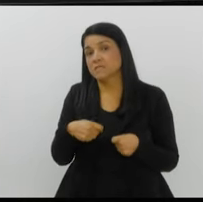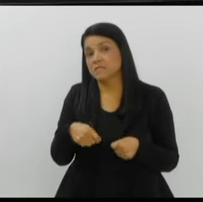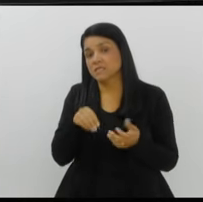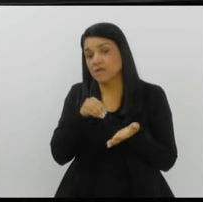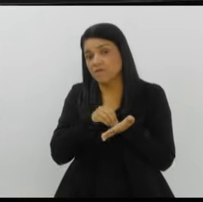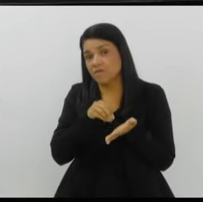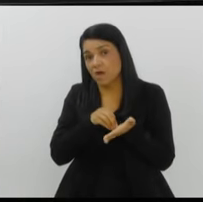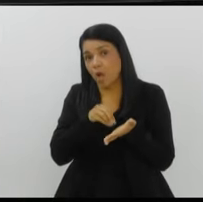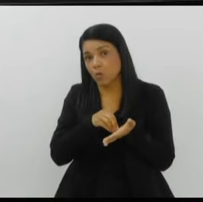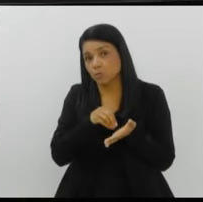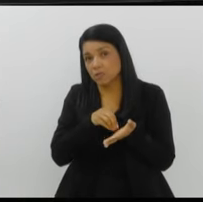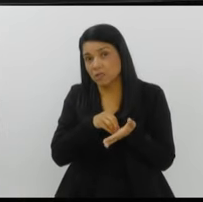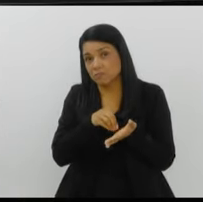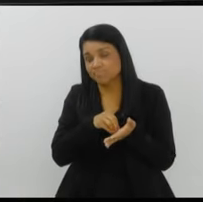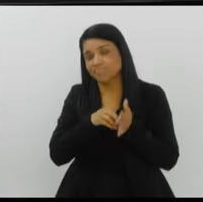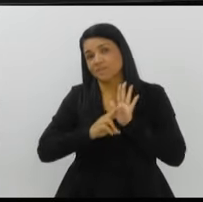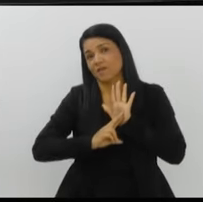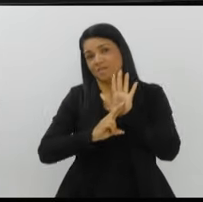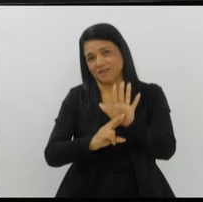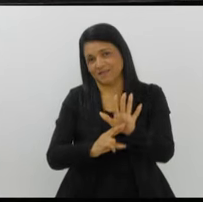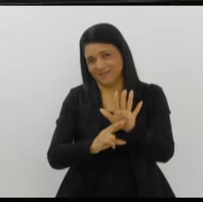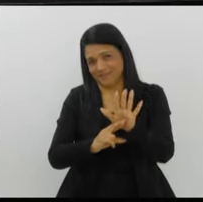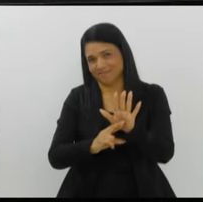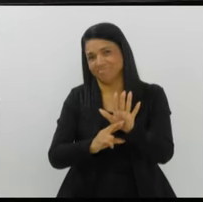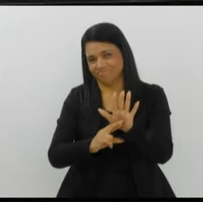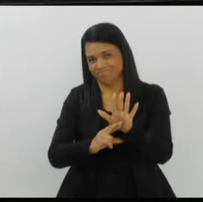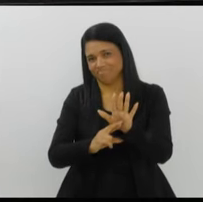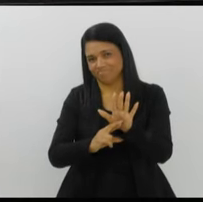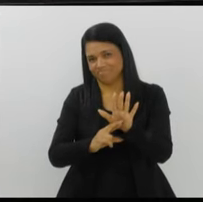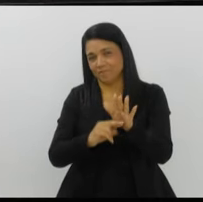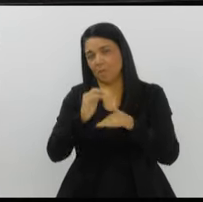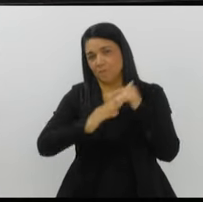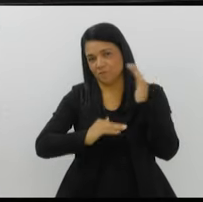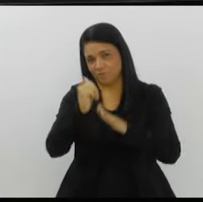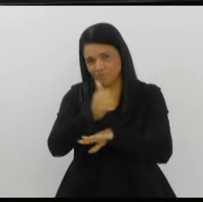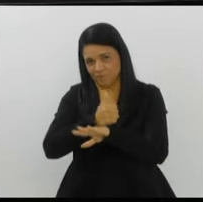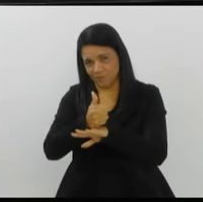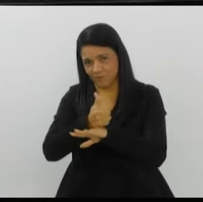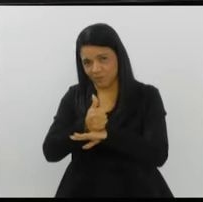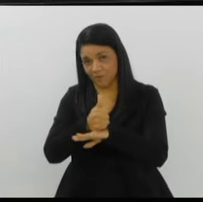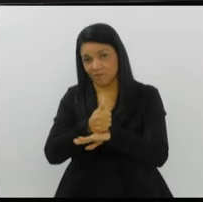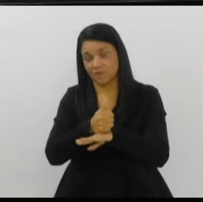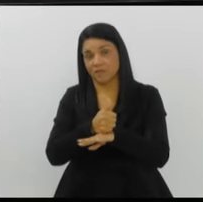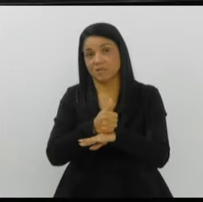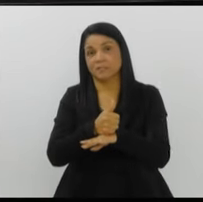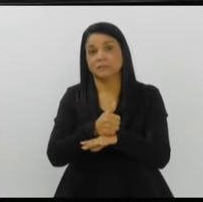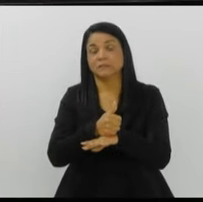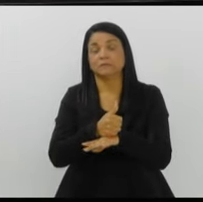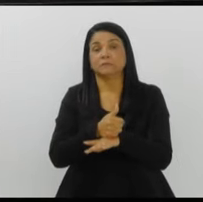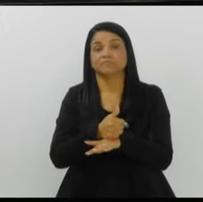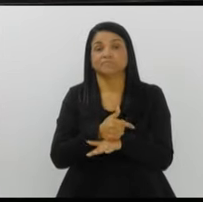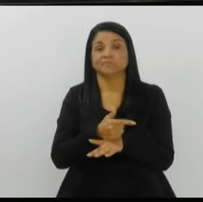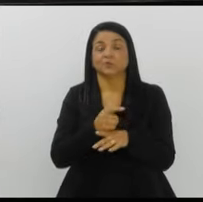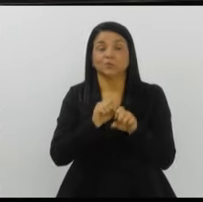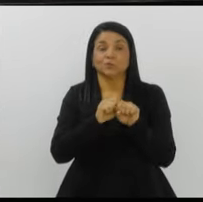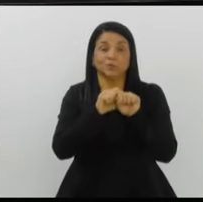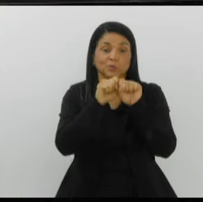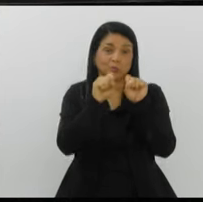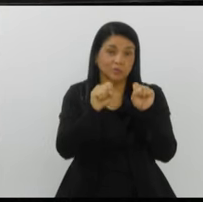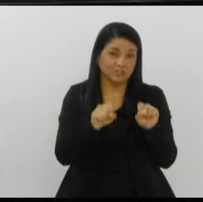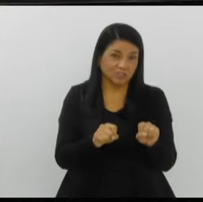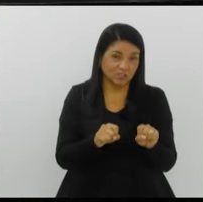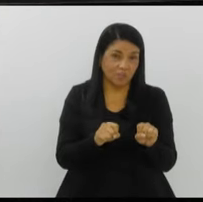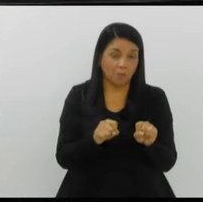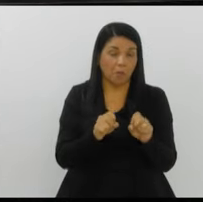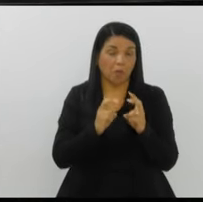de representatividade. Opera e mantém muito mal o sistema